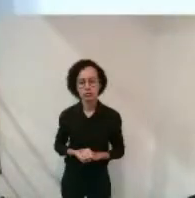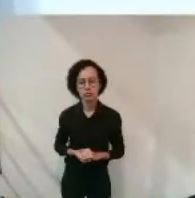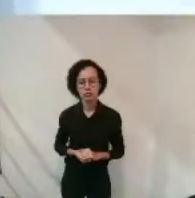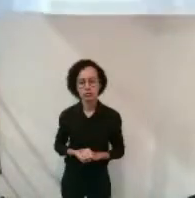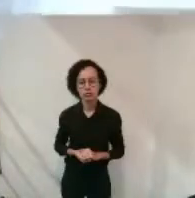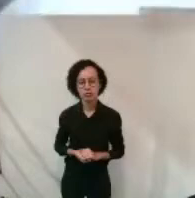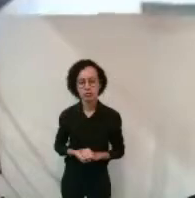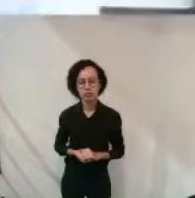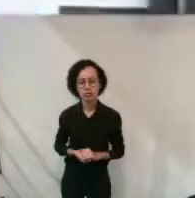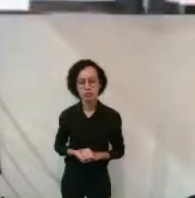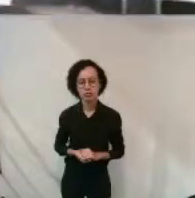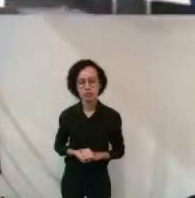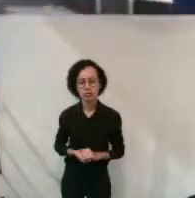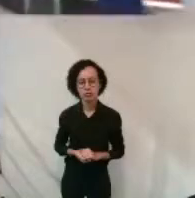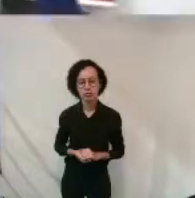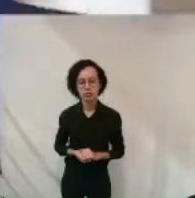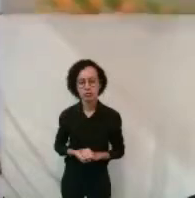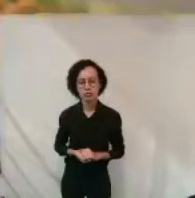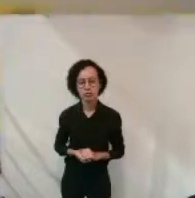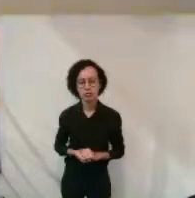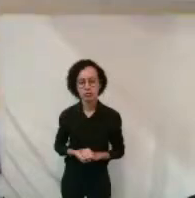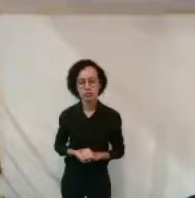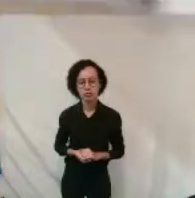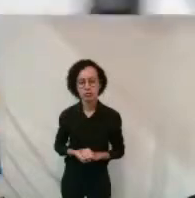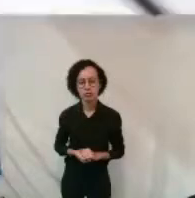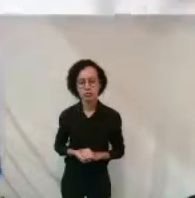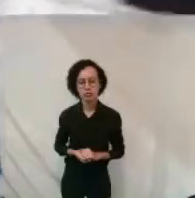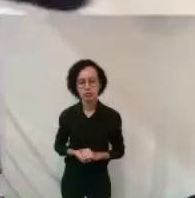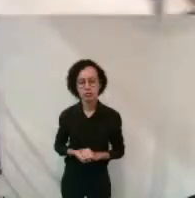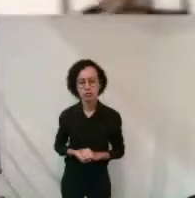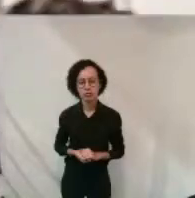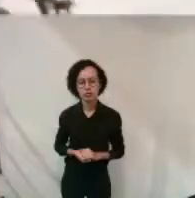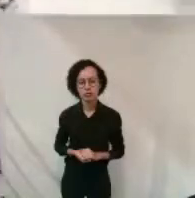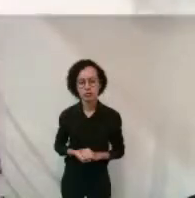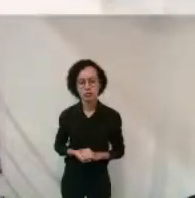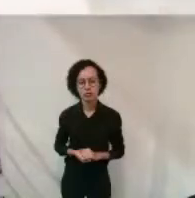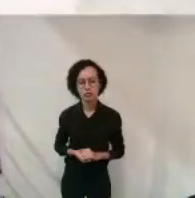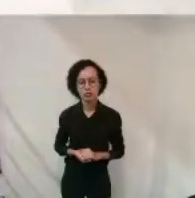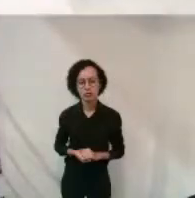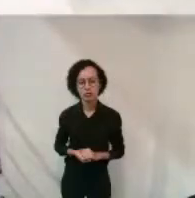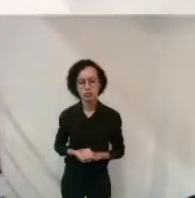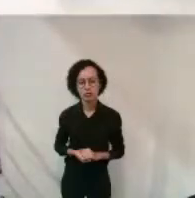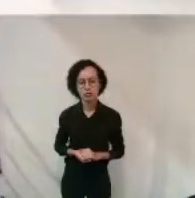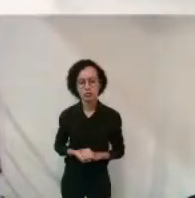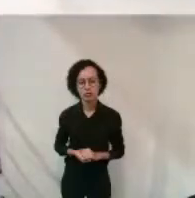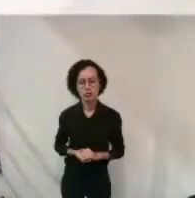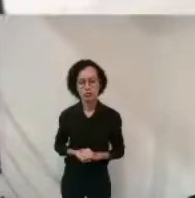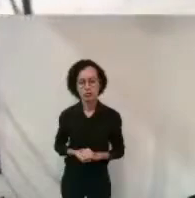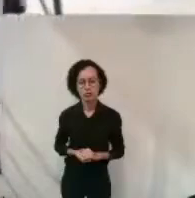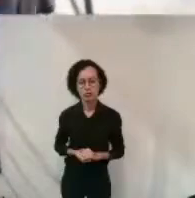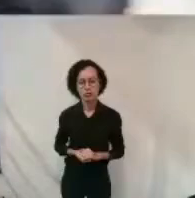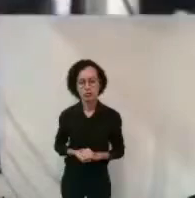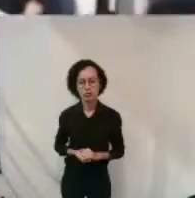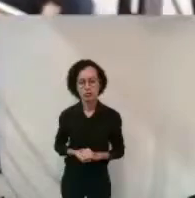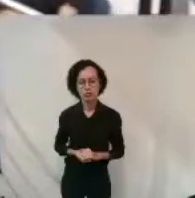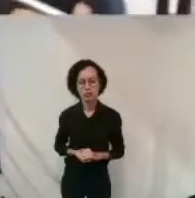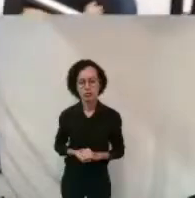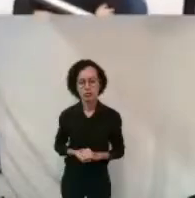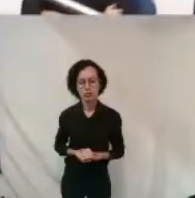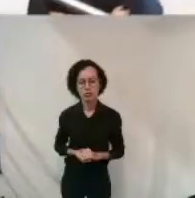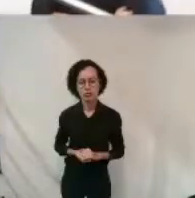do Ministério Público do Estado de Pernambuco, Cristiane Roberta Gomes de Faria Santos.